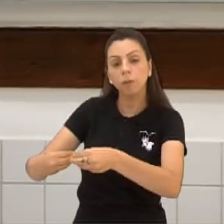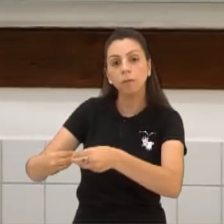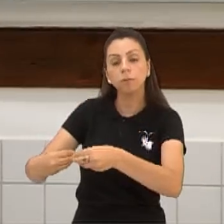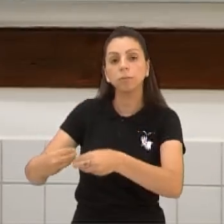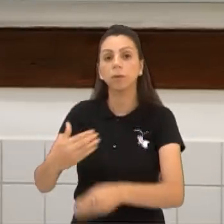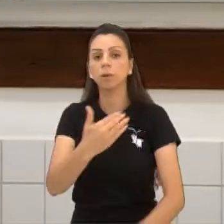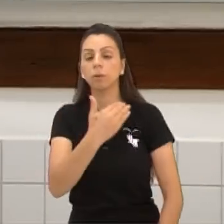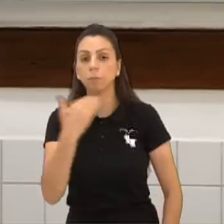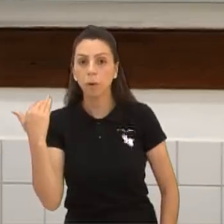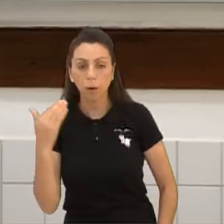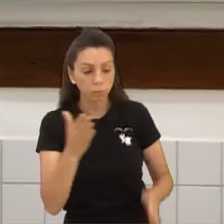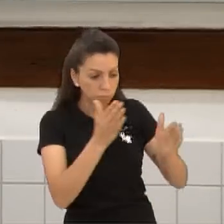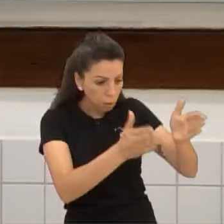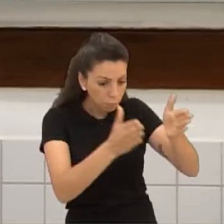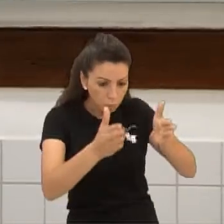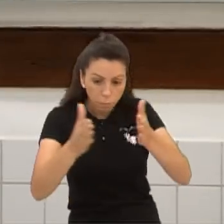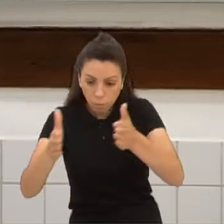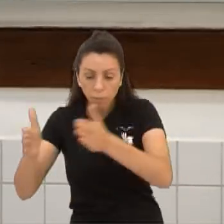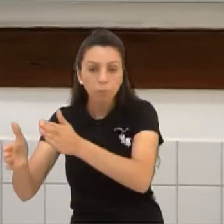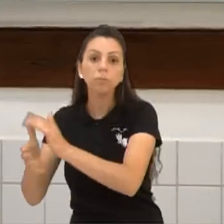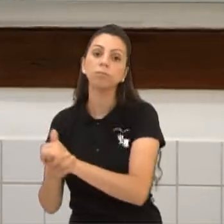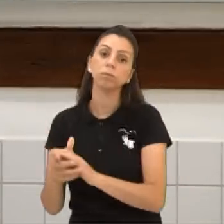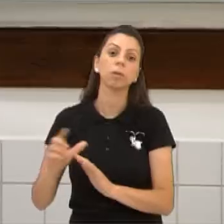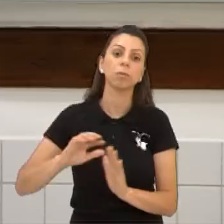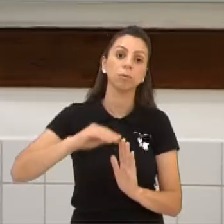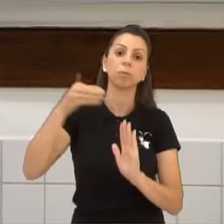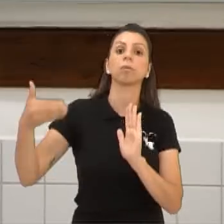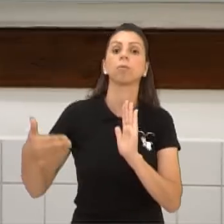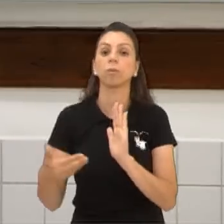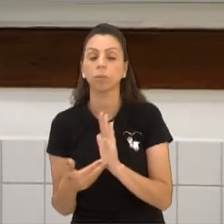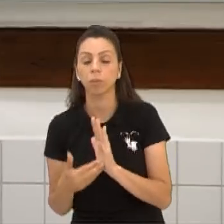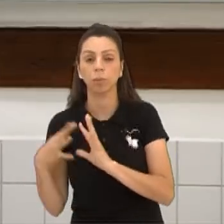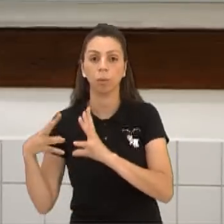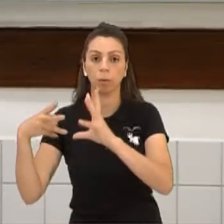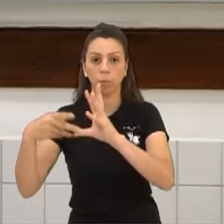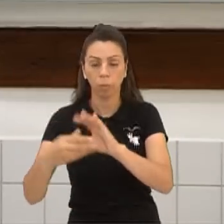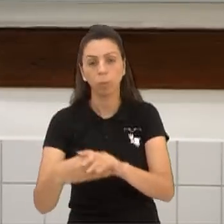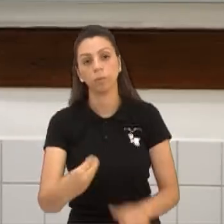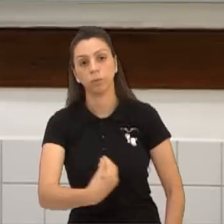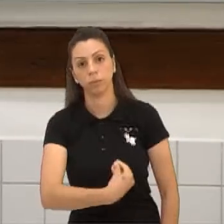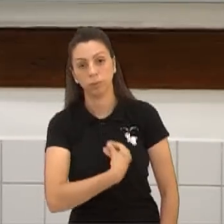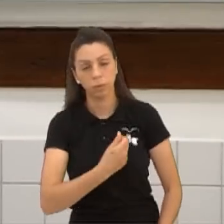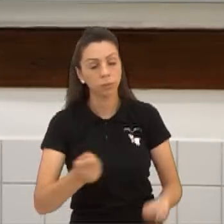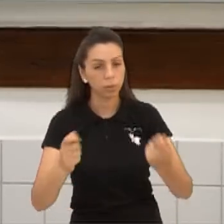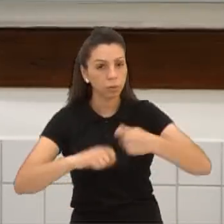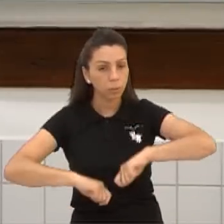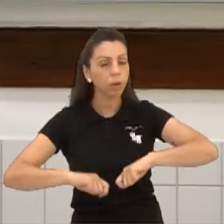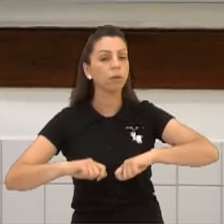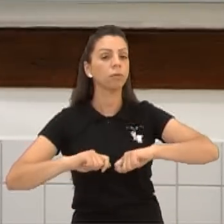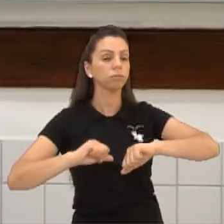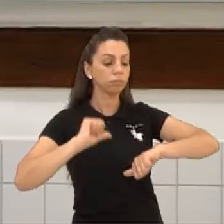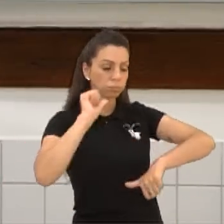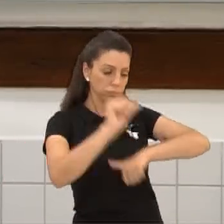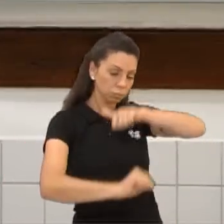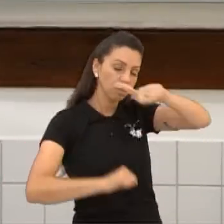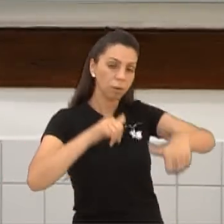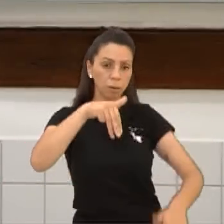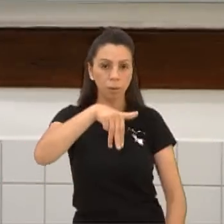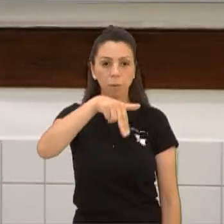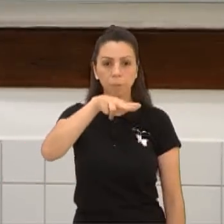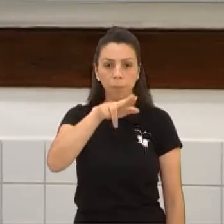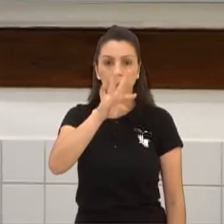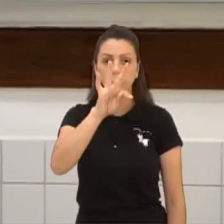vivo tem grande capacidade de mutação. Mas não aquela mutação que nós falamos lá, quando nós estávamos falando sobre a